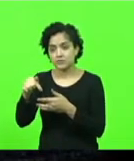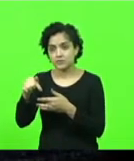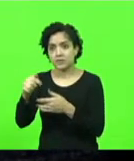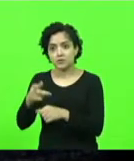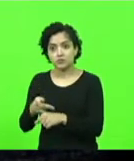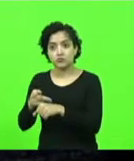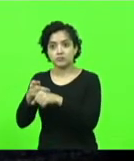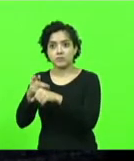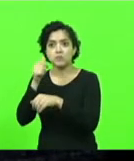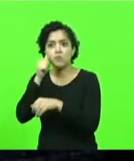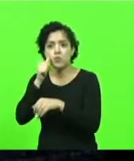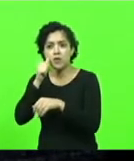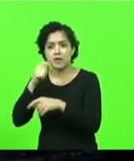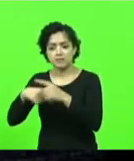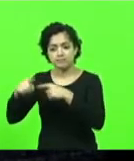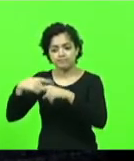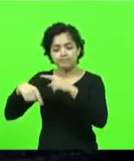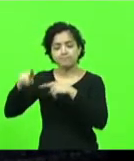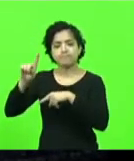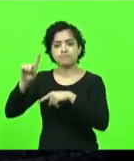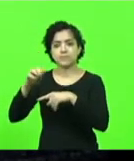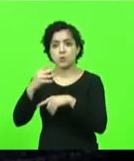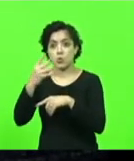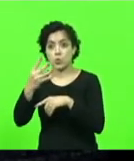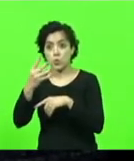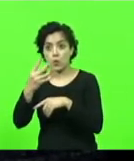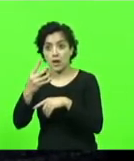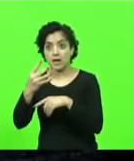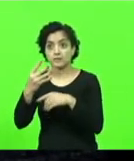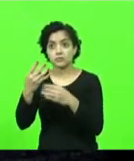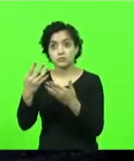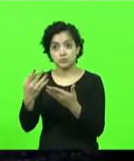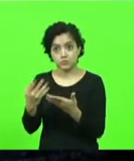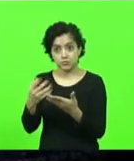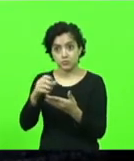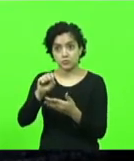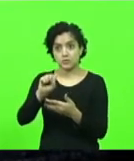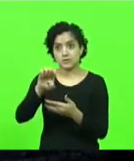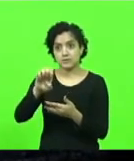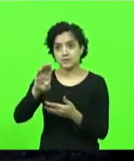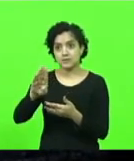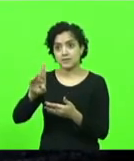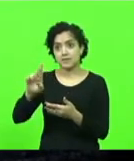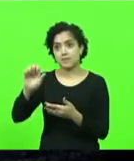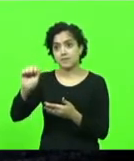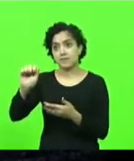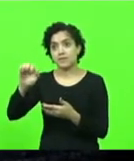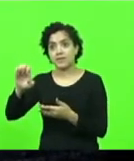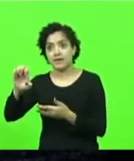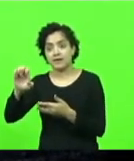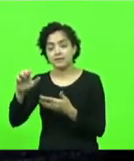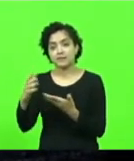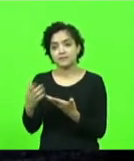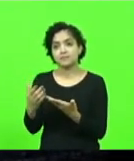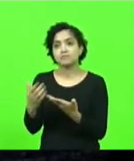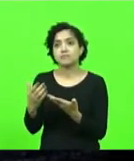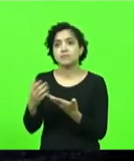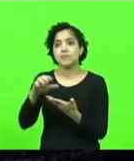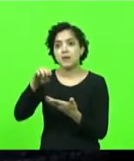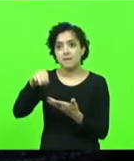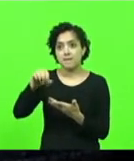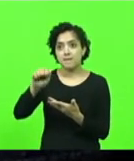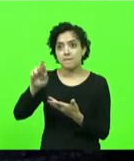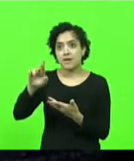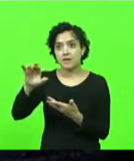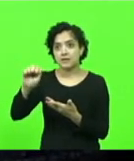mulheres que fazem a diferença quatro embaixadoras do SEBRAE delas tem a Maria Clara primeira